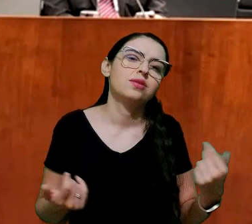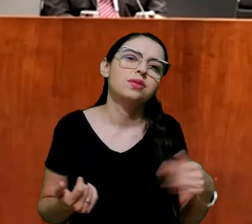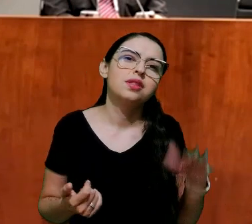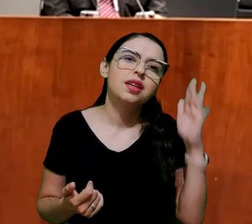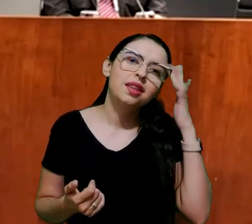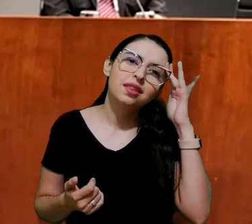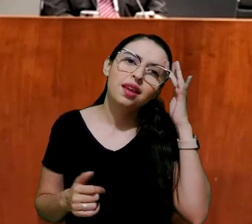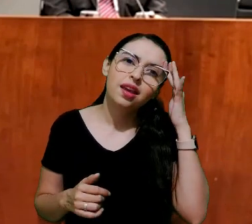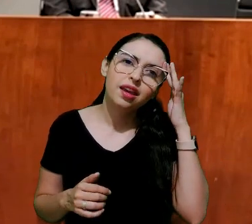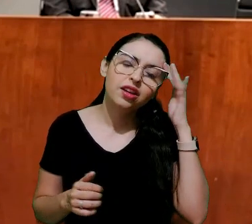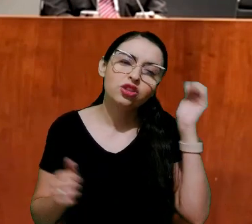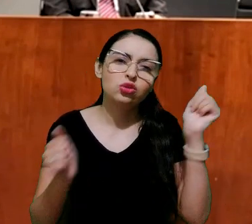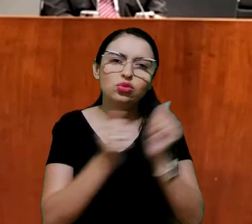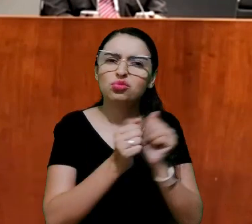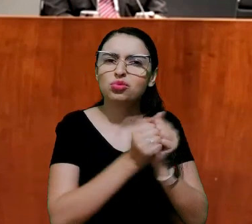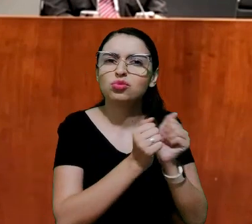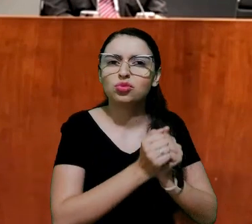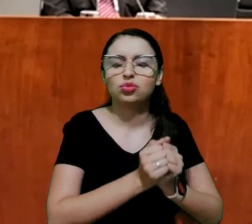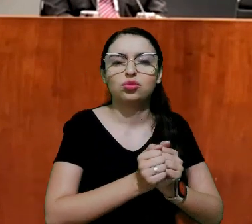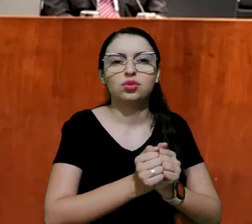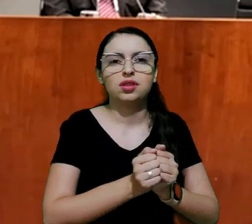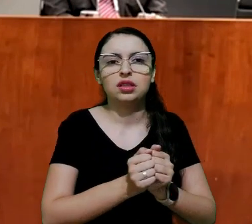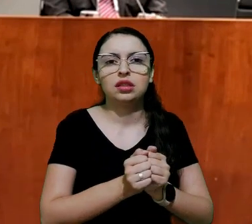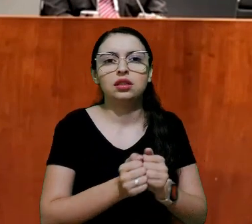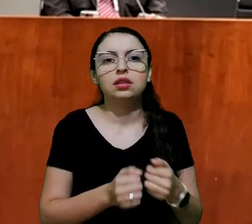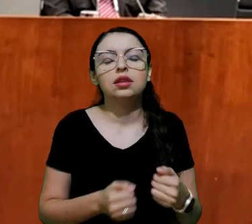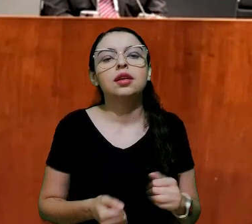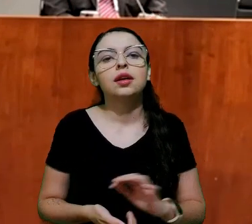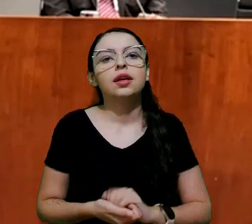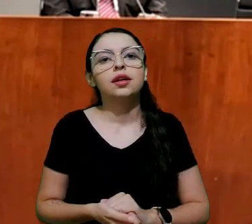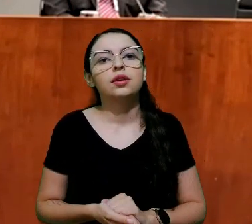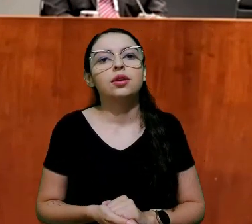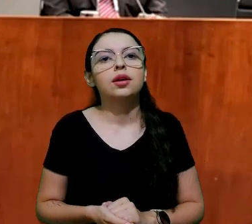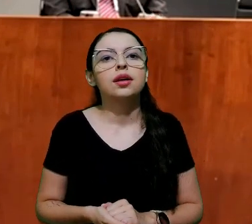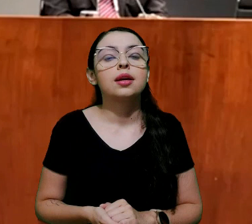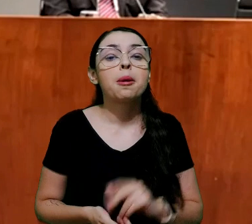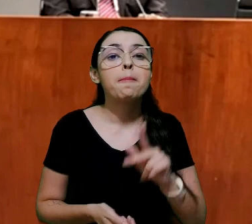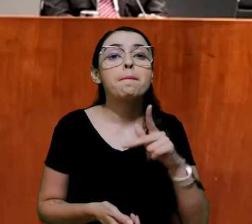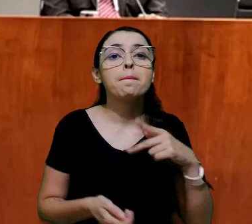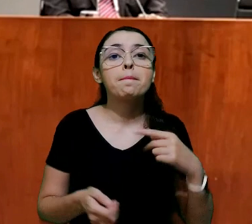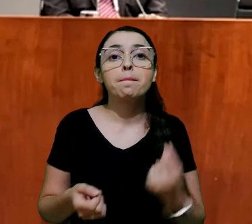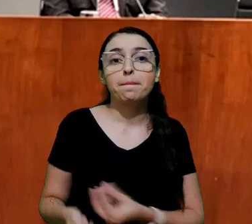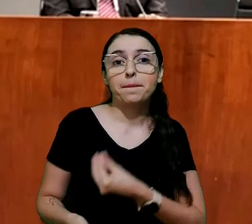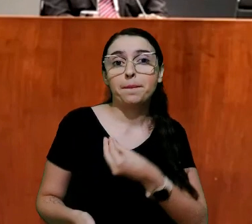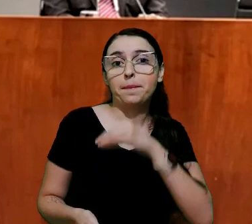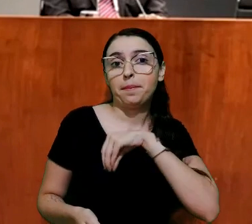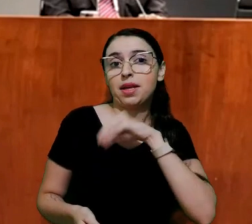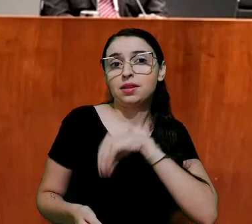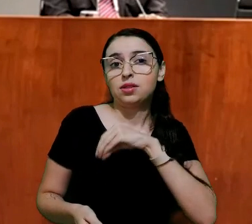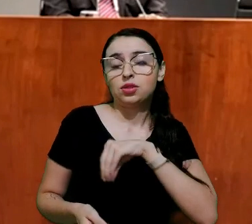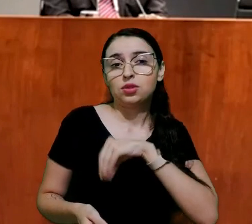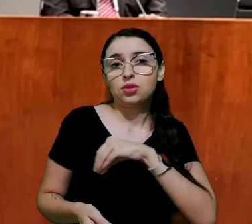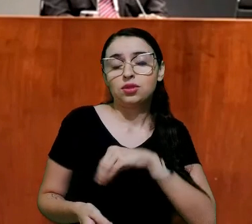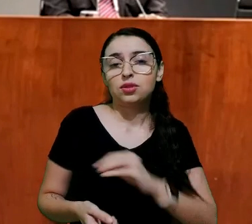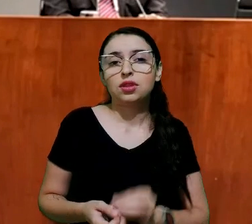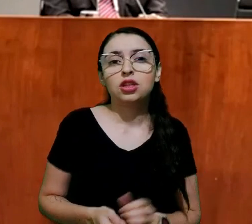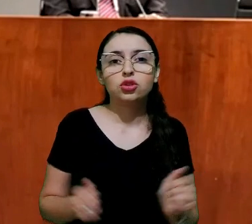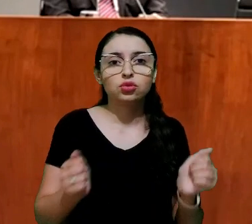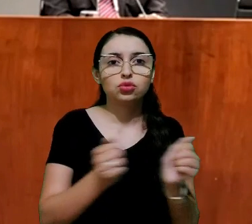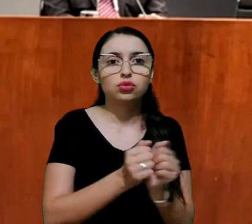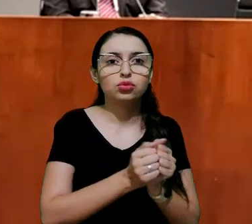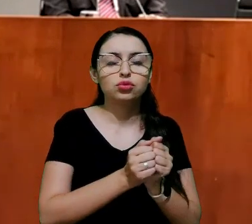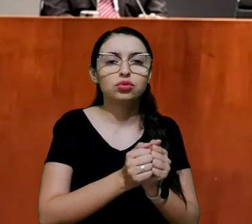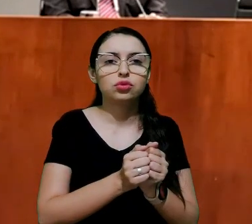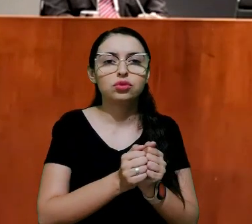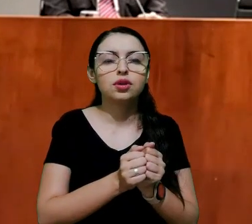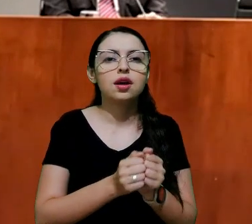para conceder pensões por vínculos de concubinato.